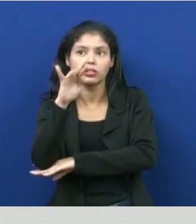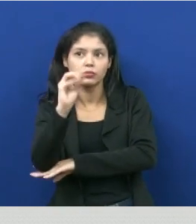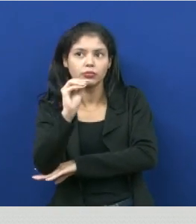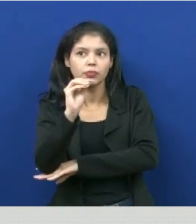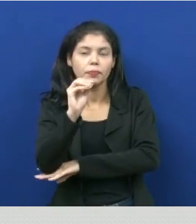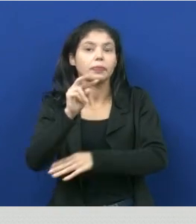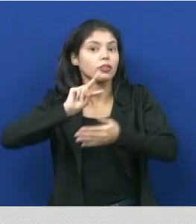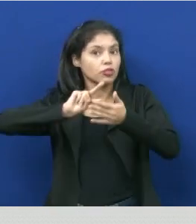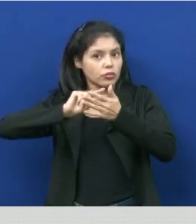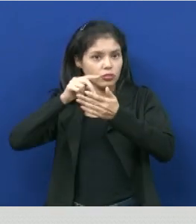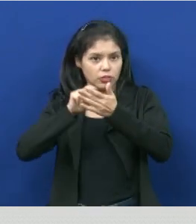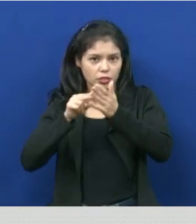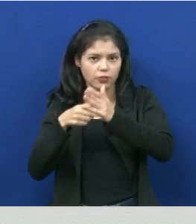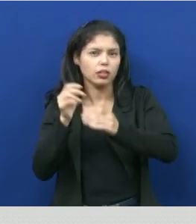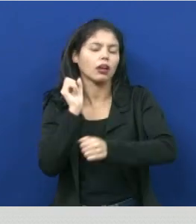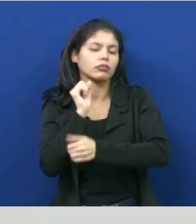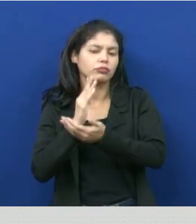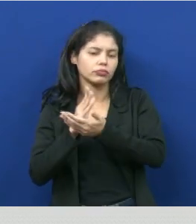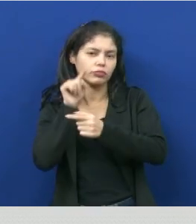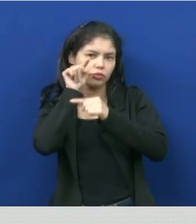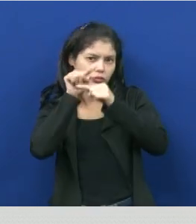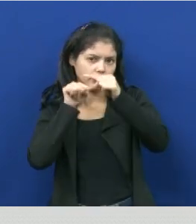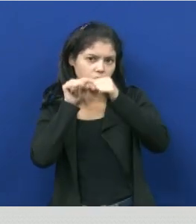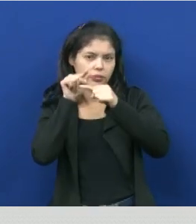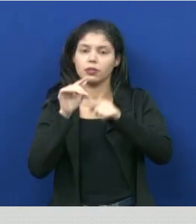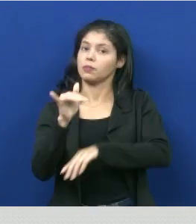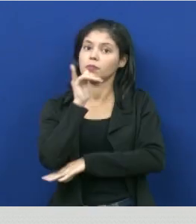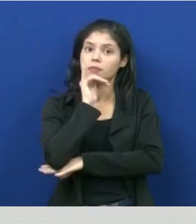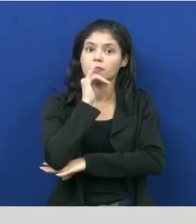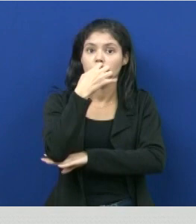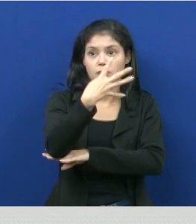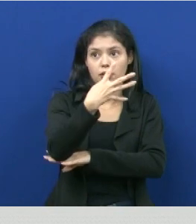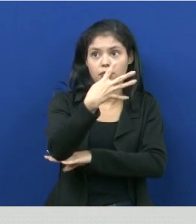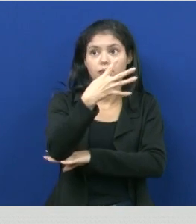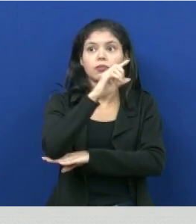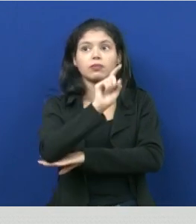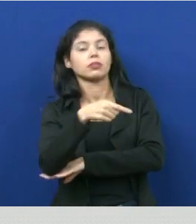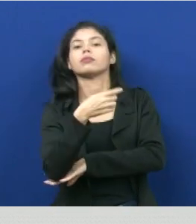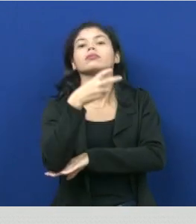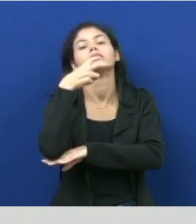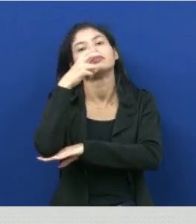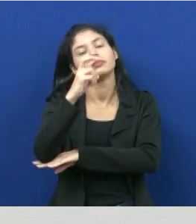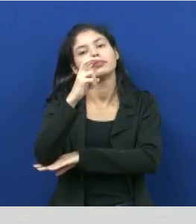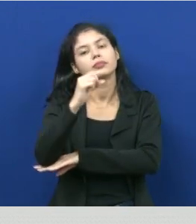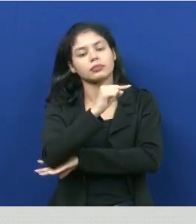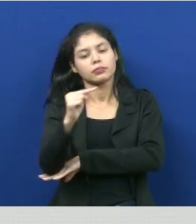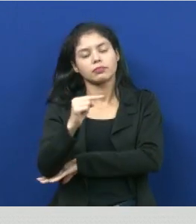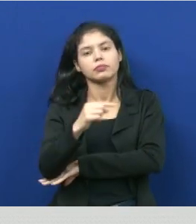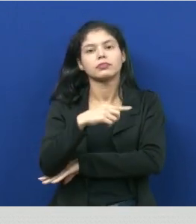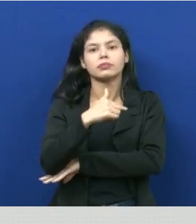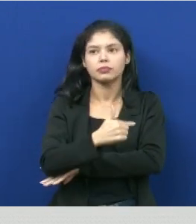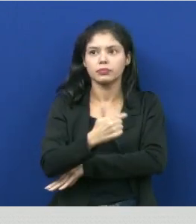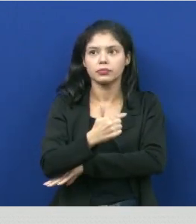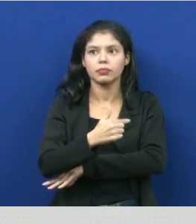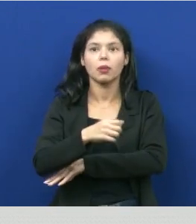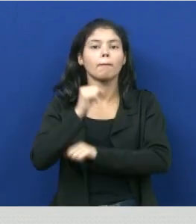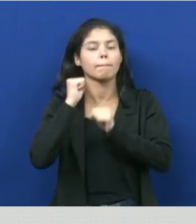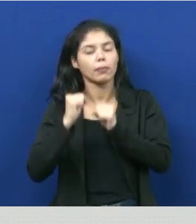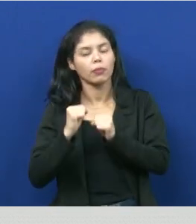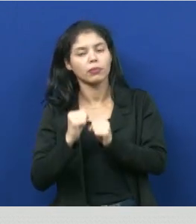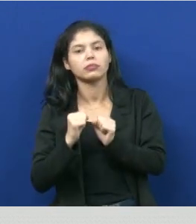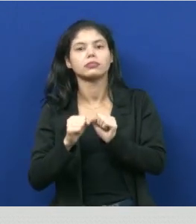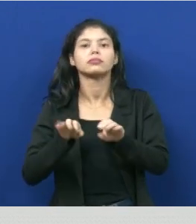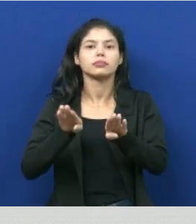significa divisão. O mesmo exemplo, 4,5 sobre 2, pode ser também representado